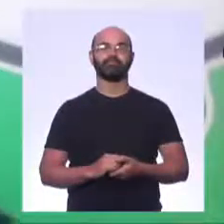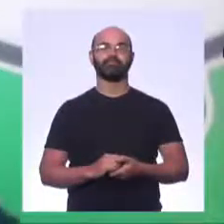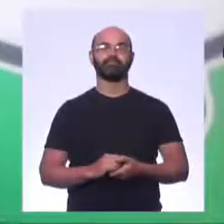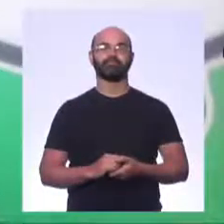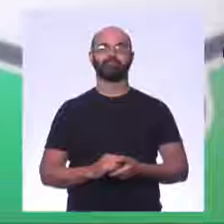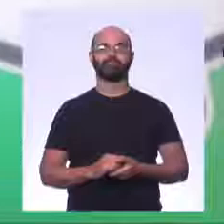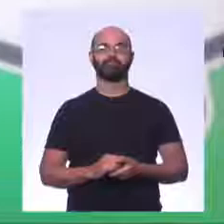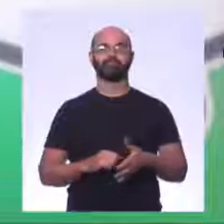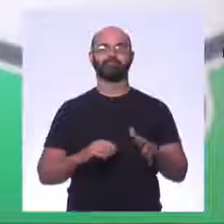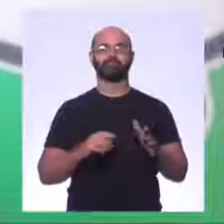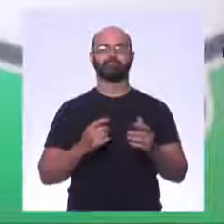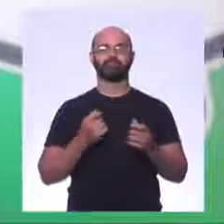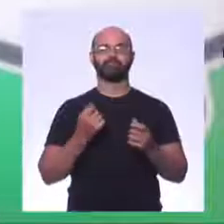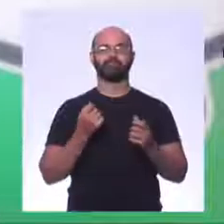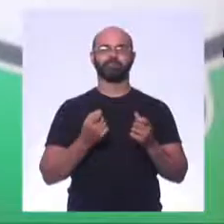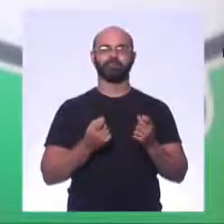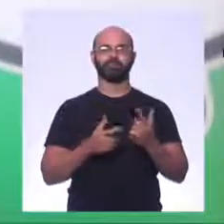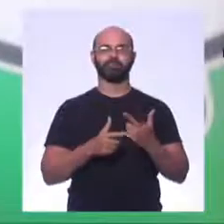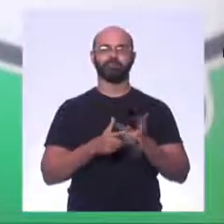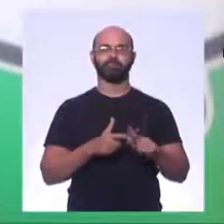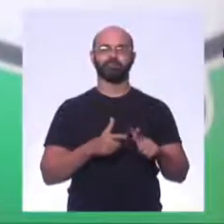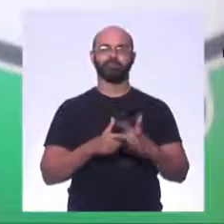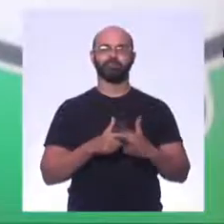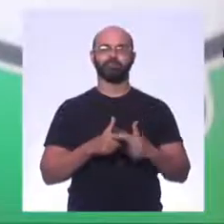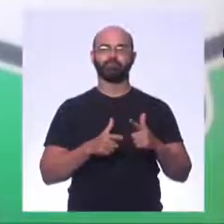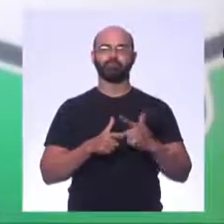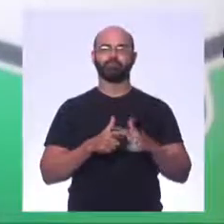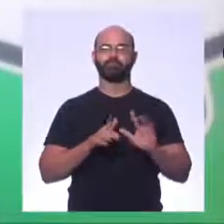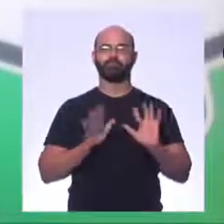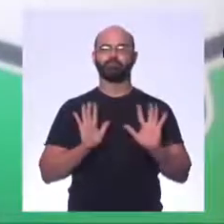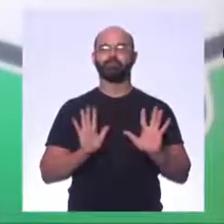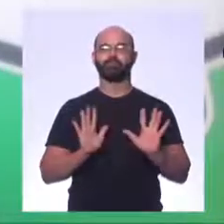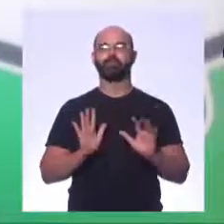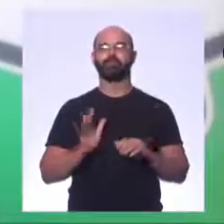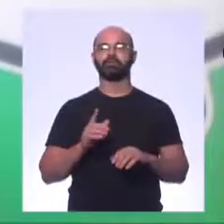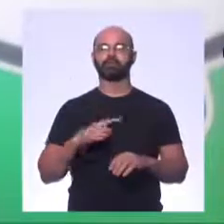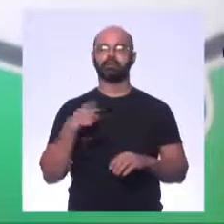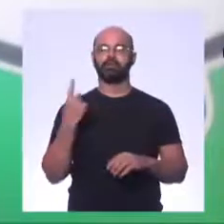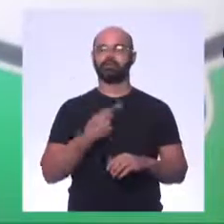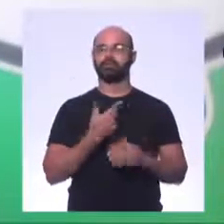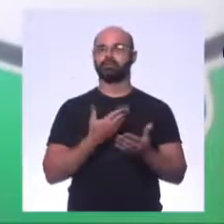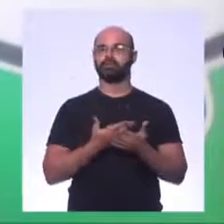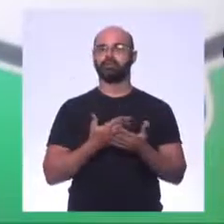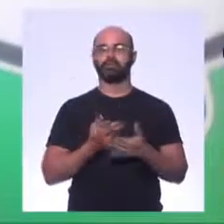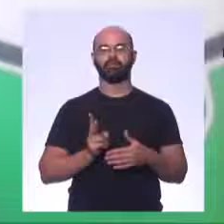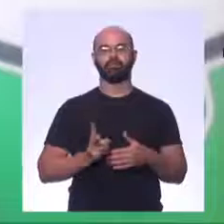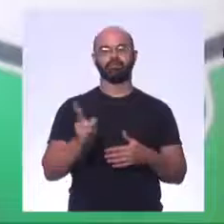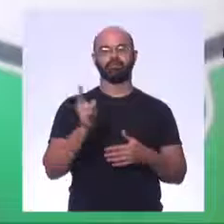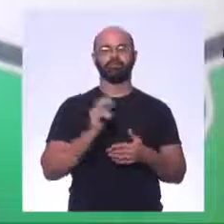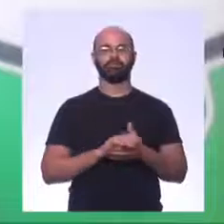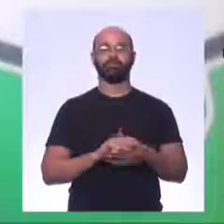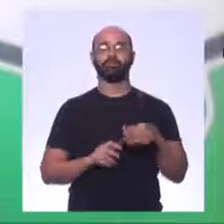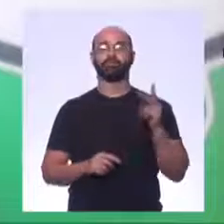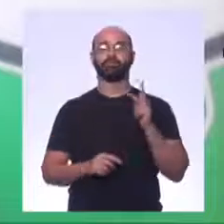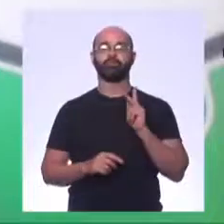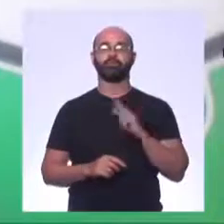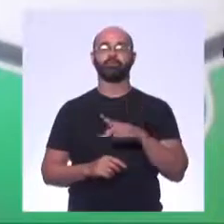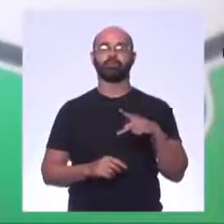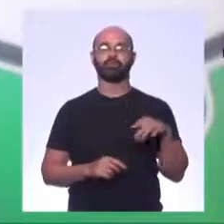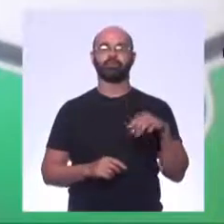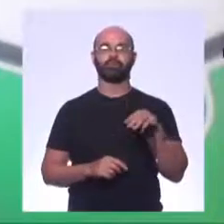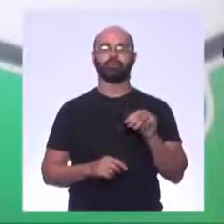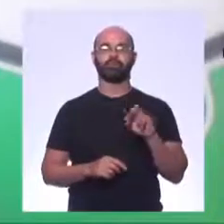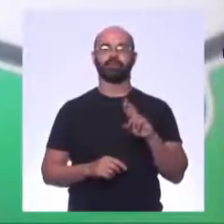alguns problemas, mas então vamos dar continuidade com a nossa aula. Professora Mária, com você.